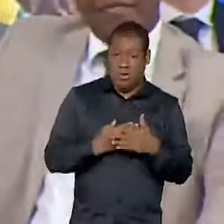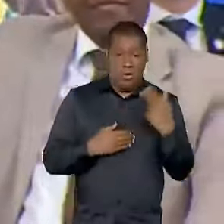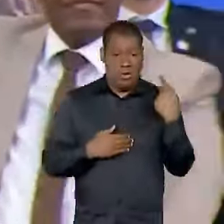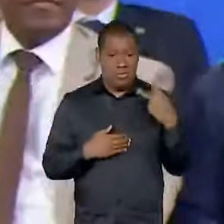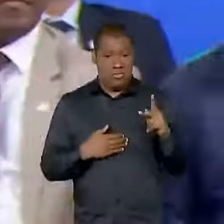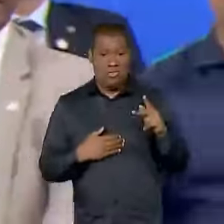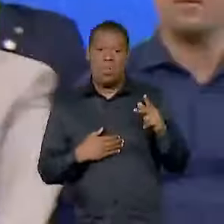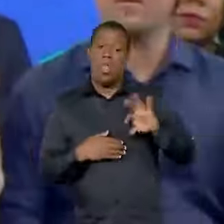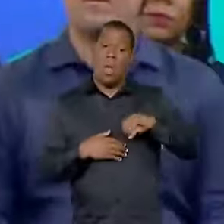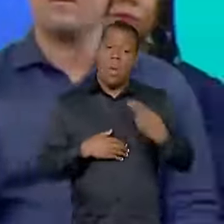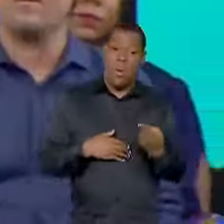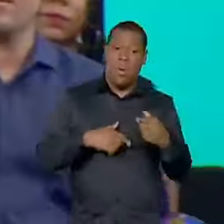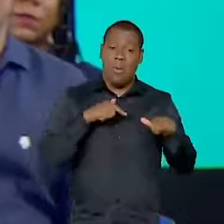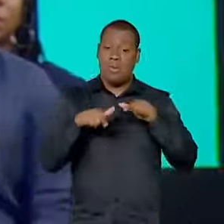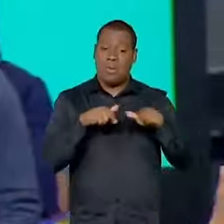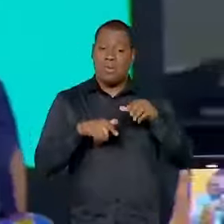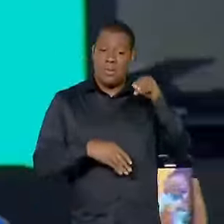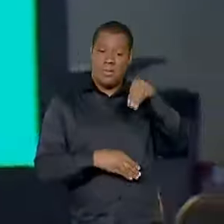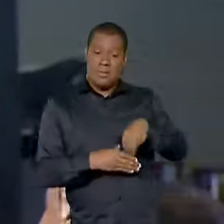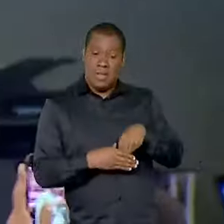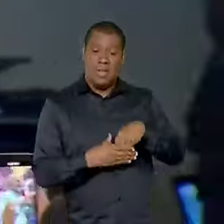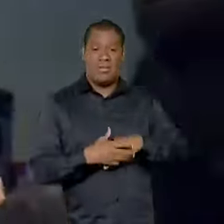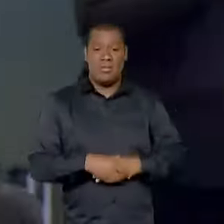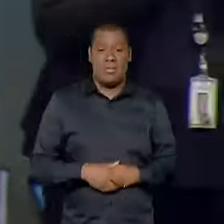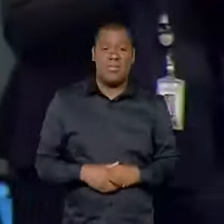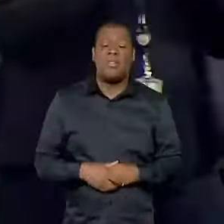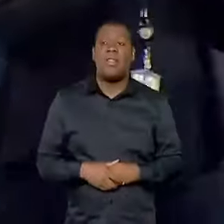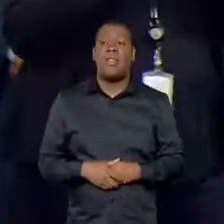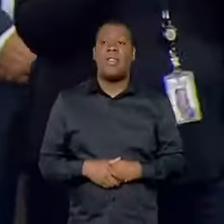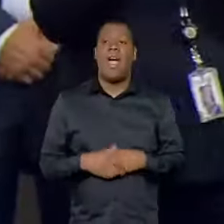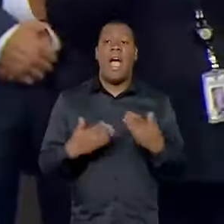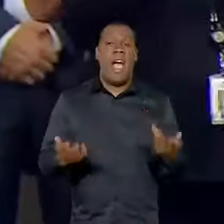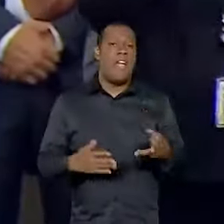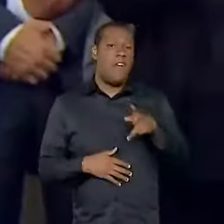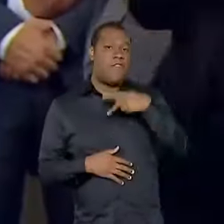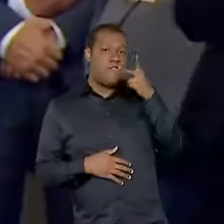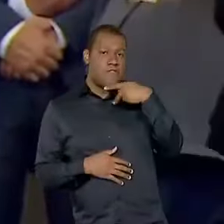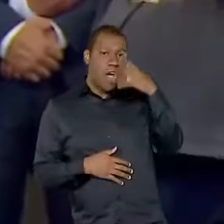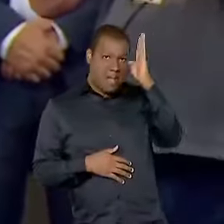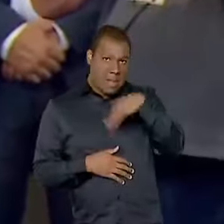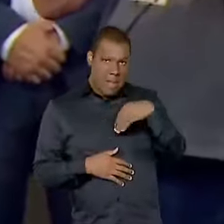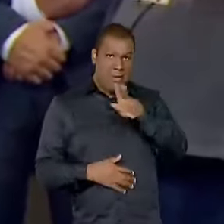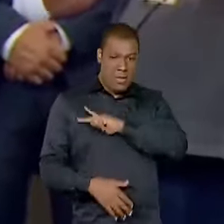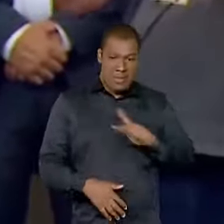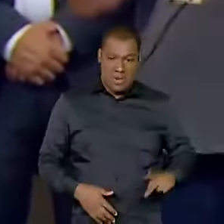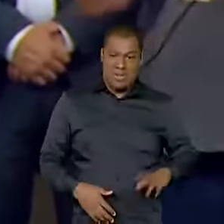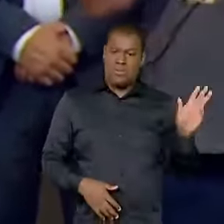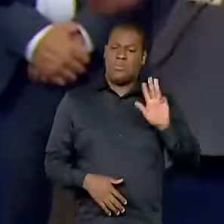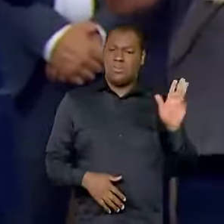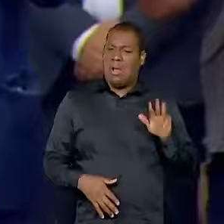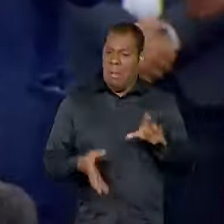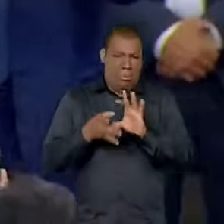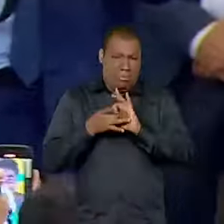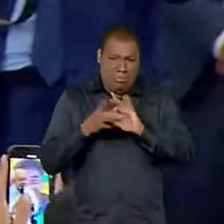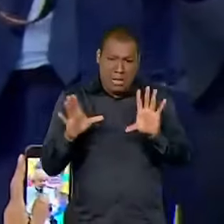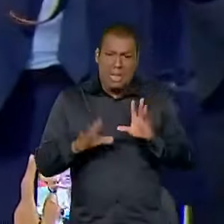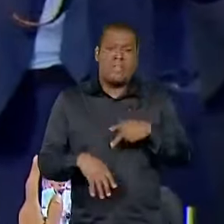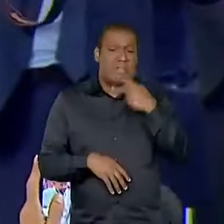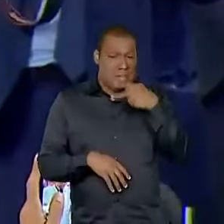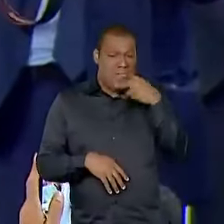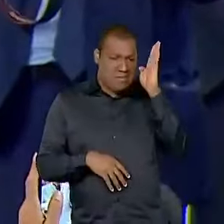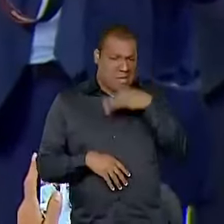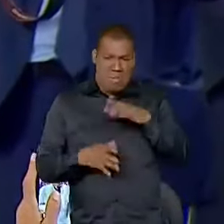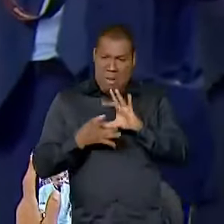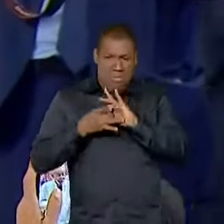trabalham, quando vocês se reunirem para falar mal do Lula, não tem problema, fale mal, mas lembre de